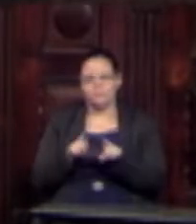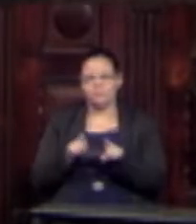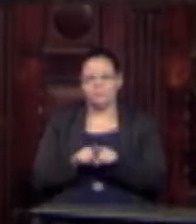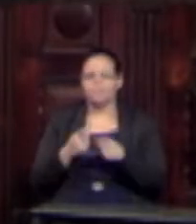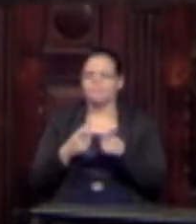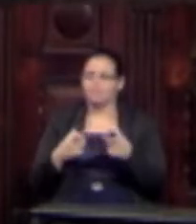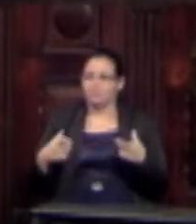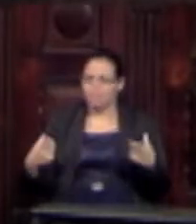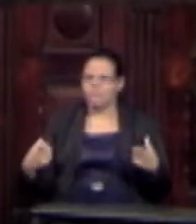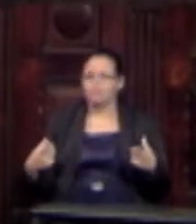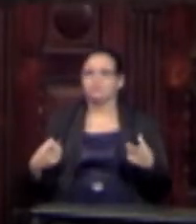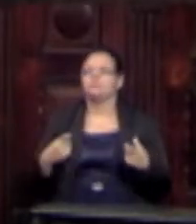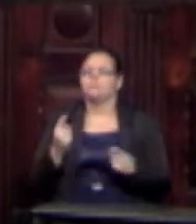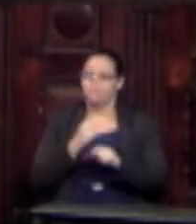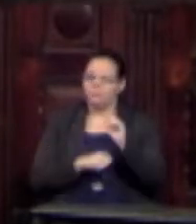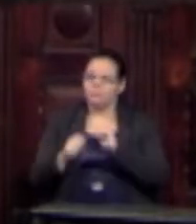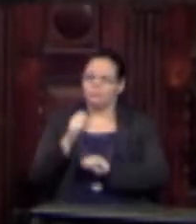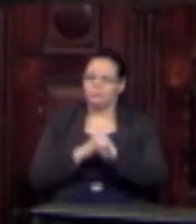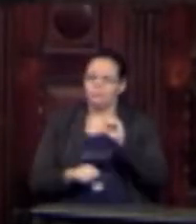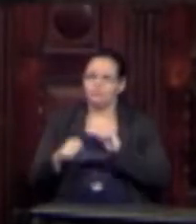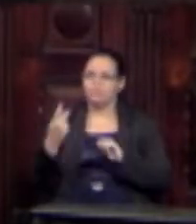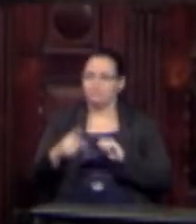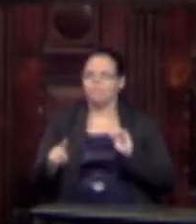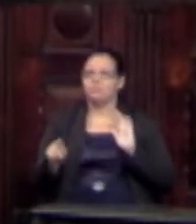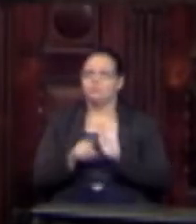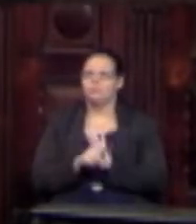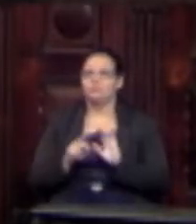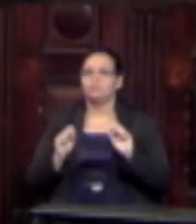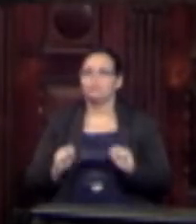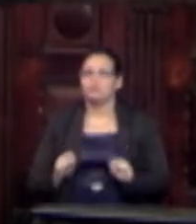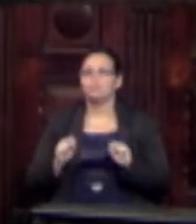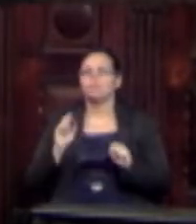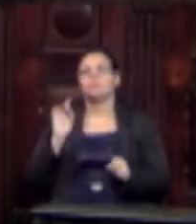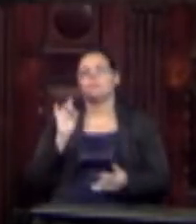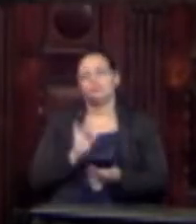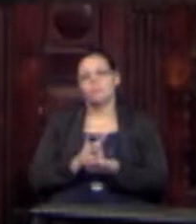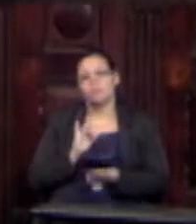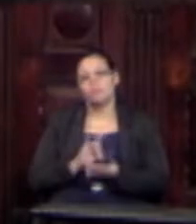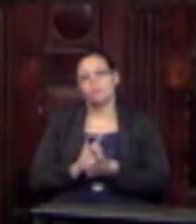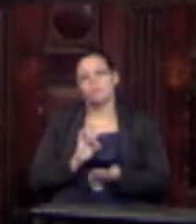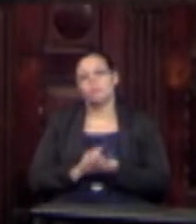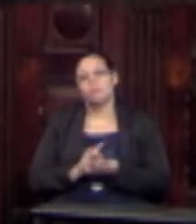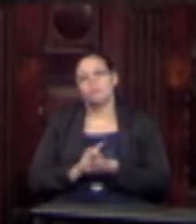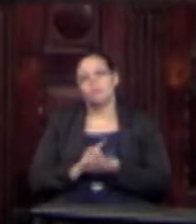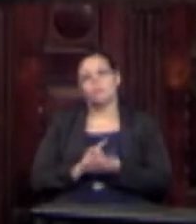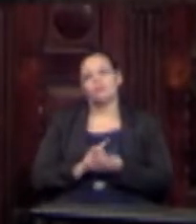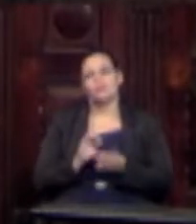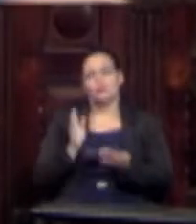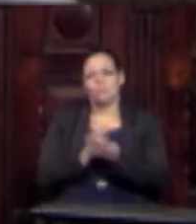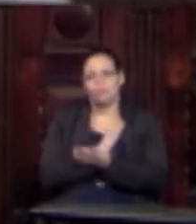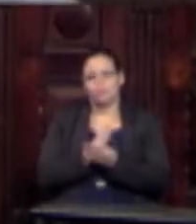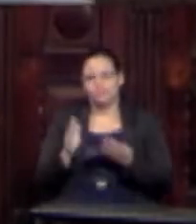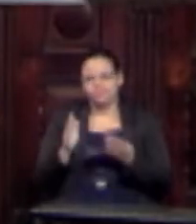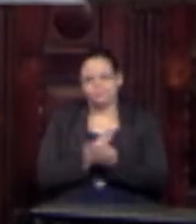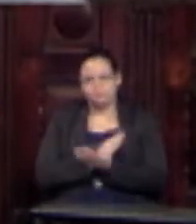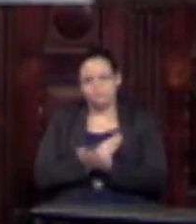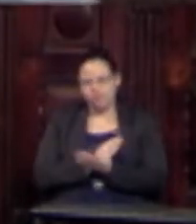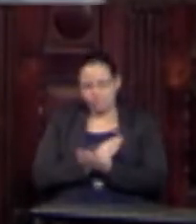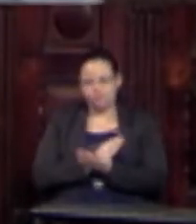cresceram a sua economia. Pode ser verdade para algumas